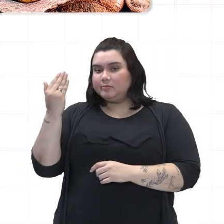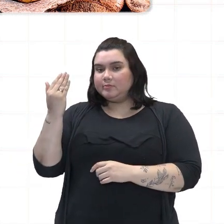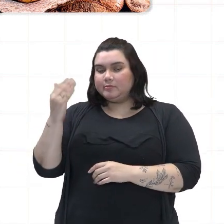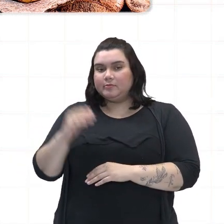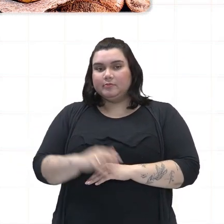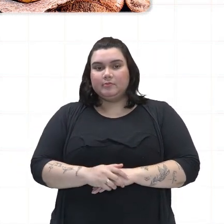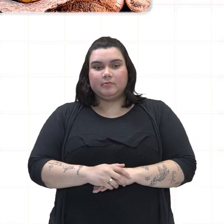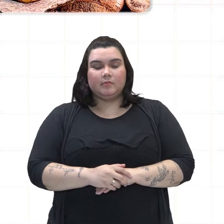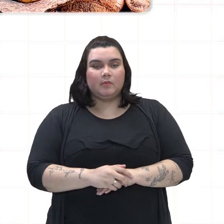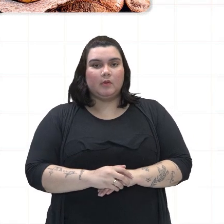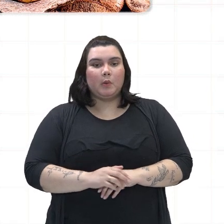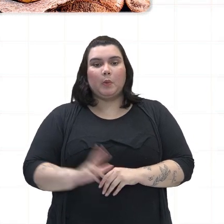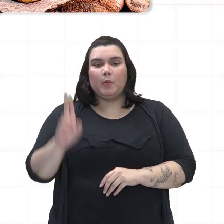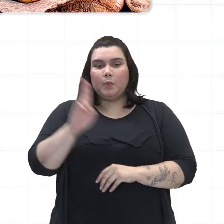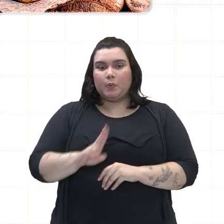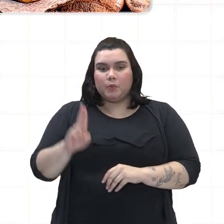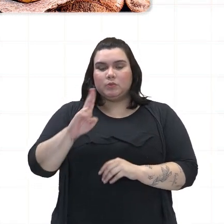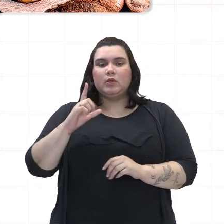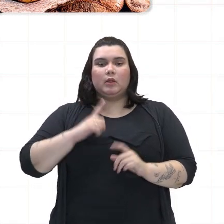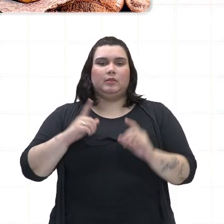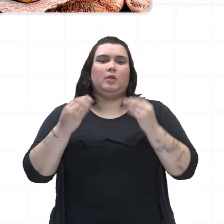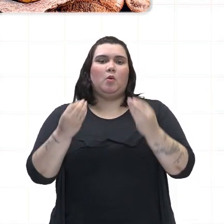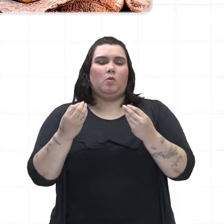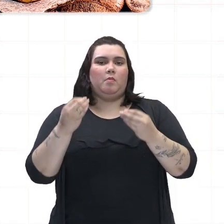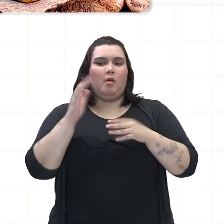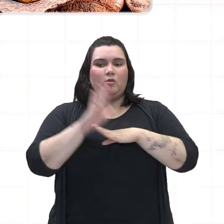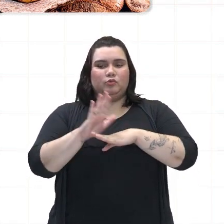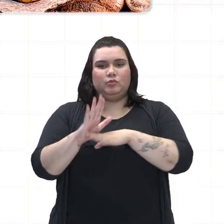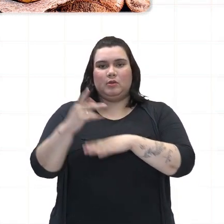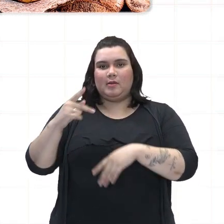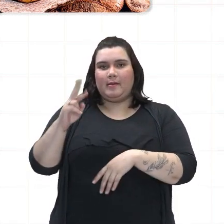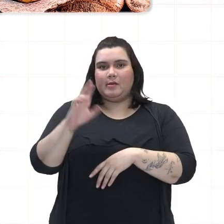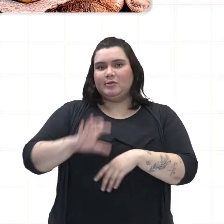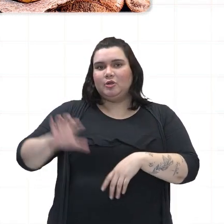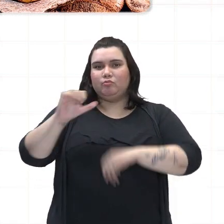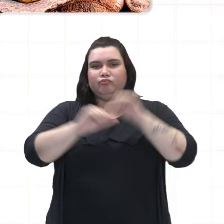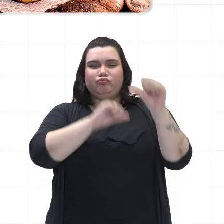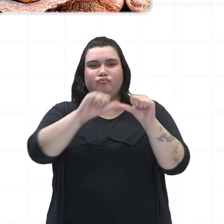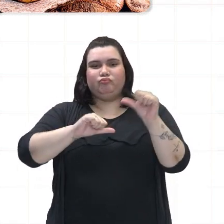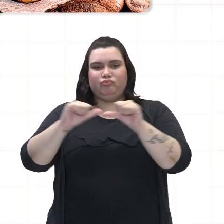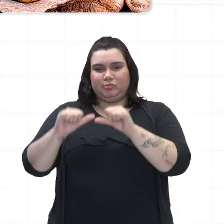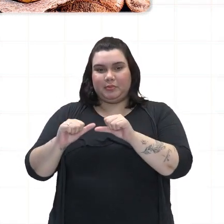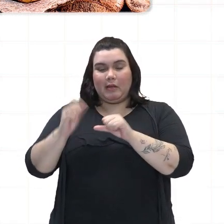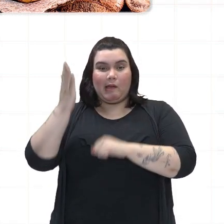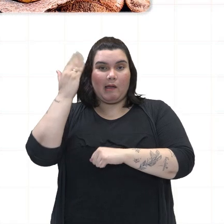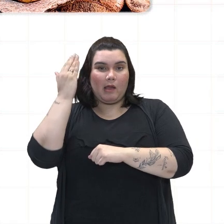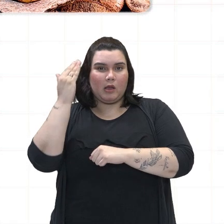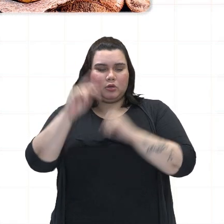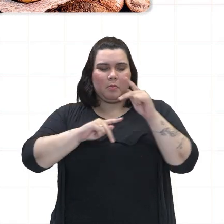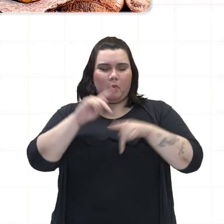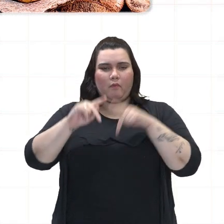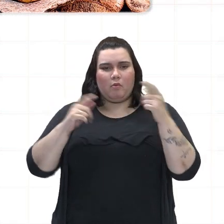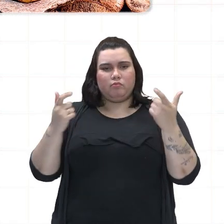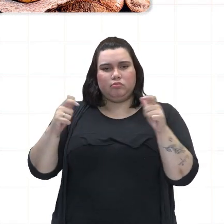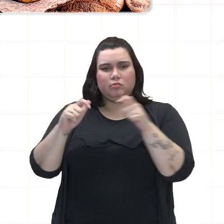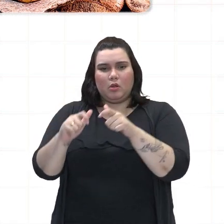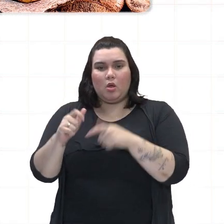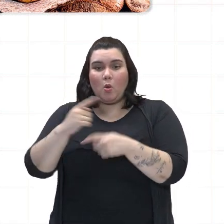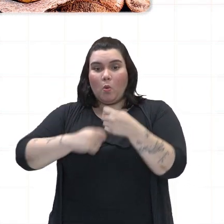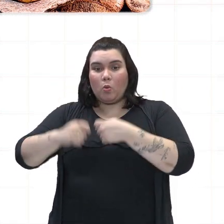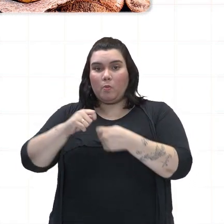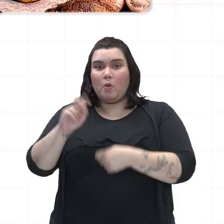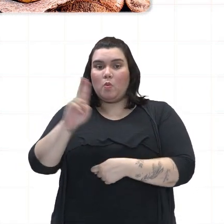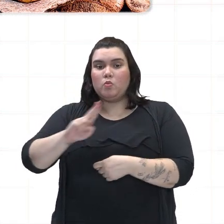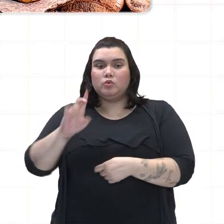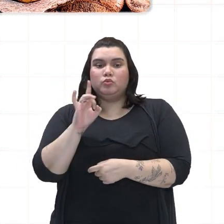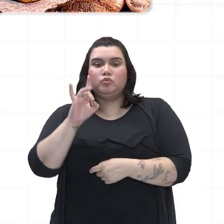brasiliensis, trouxe profundas transformações para a região, que até então era pouco povoada e de economia baseada na extração de